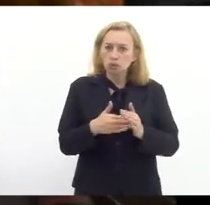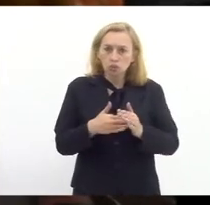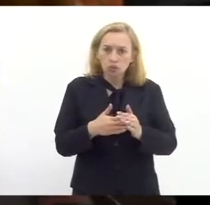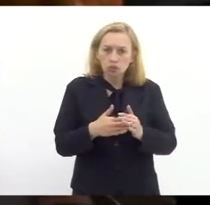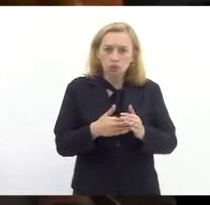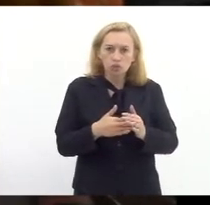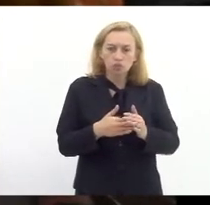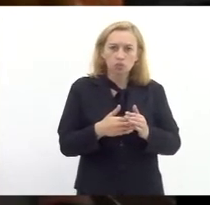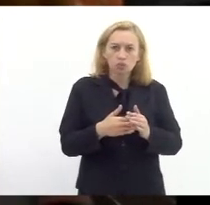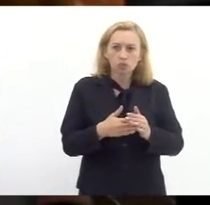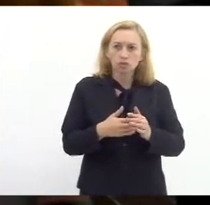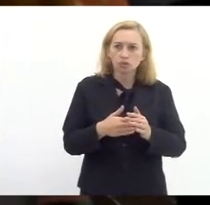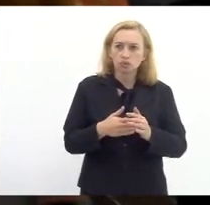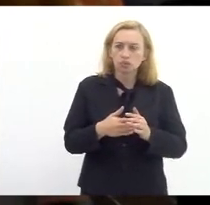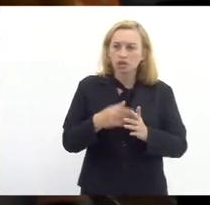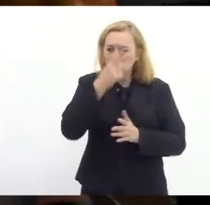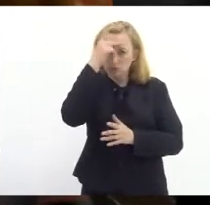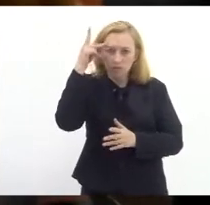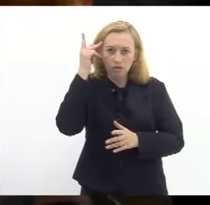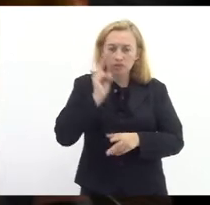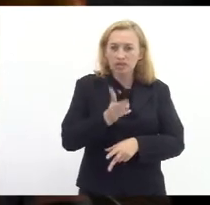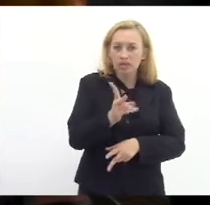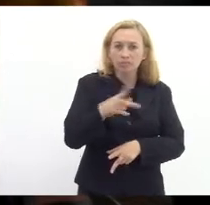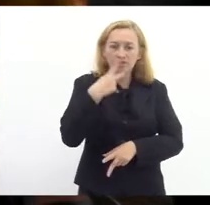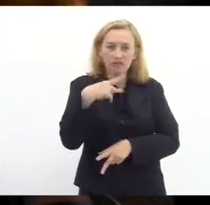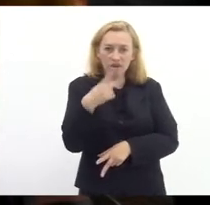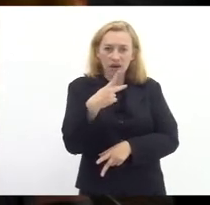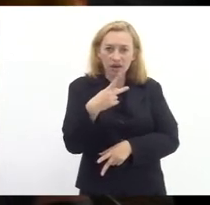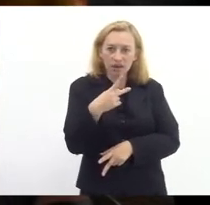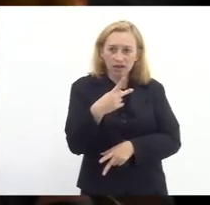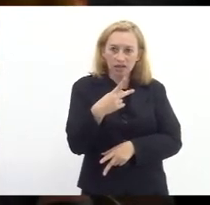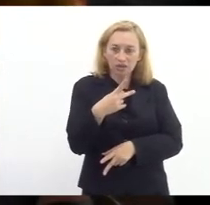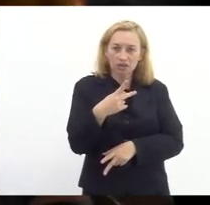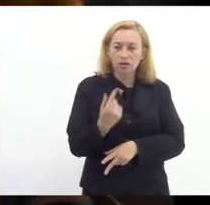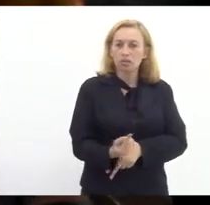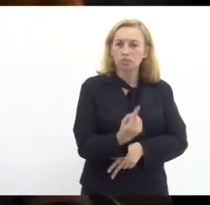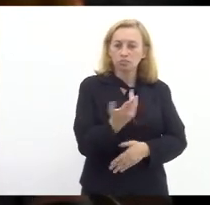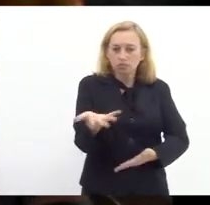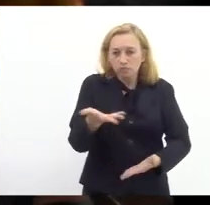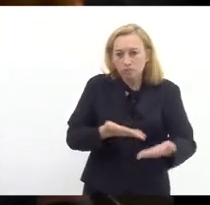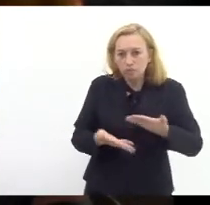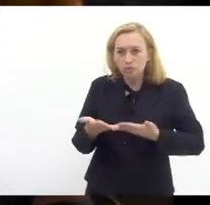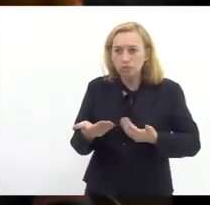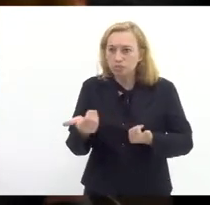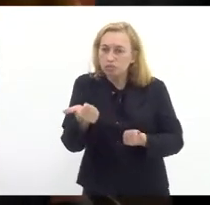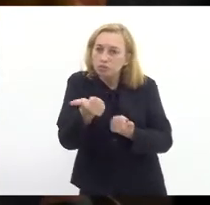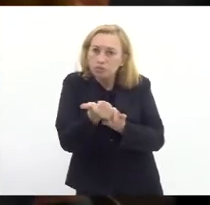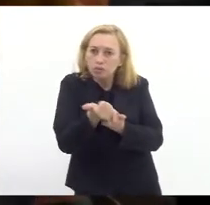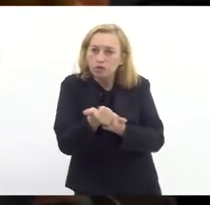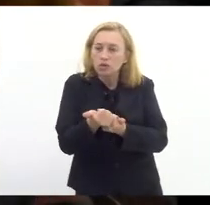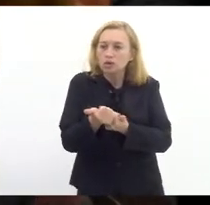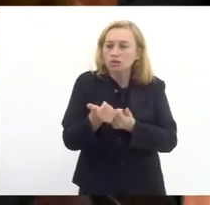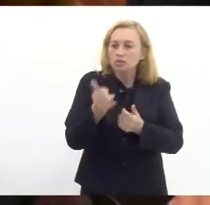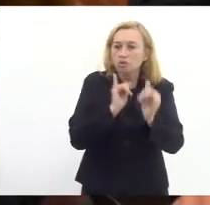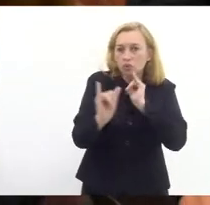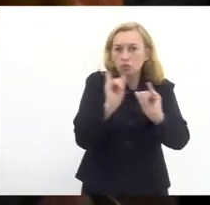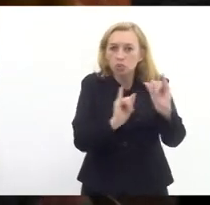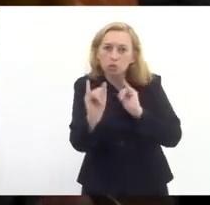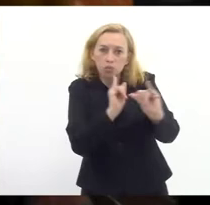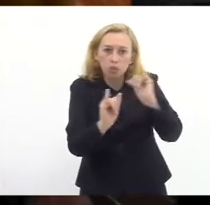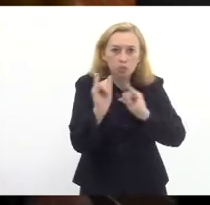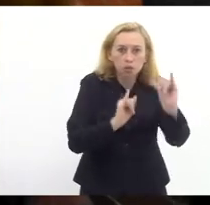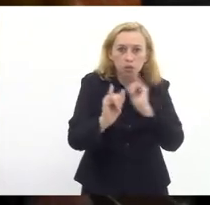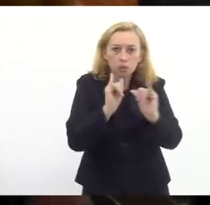envolvidos sempre citam a agência como um parceiro colaborativo, um parceiro que traz informações e